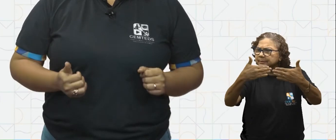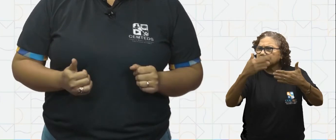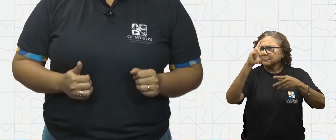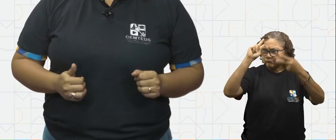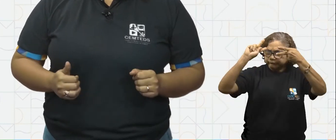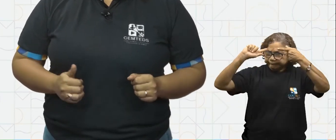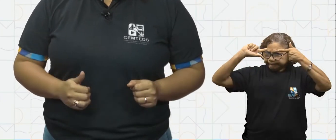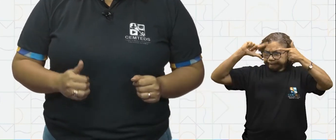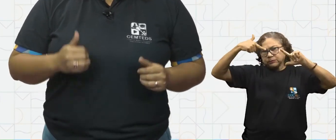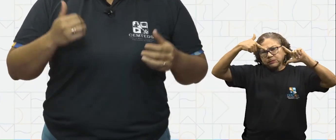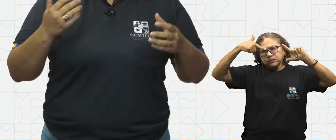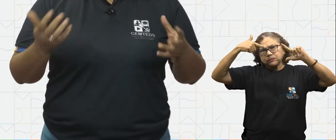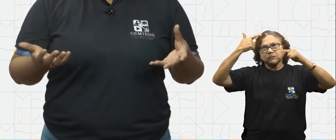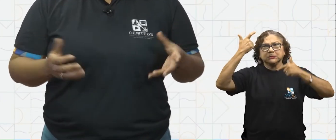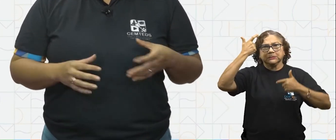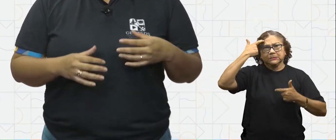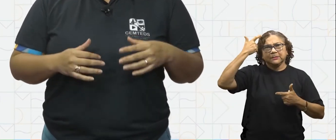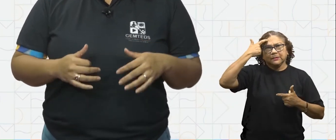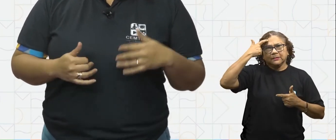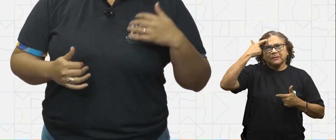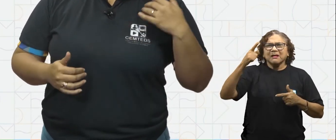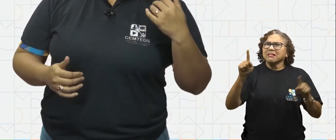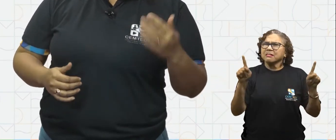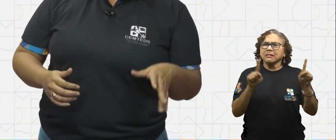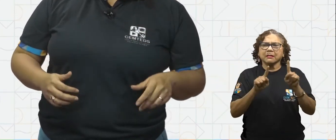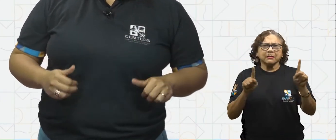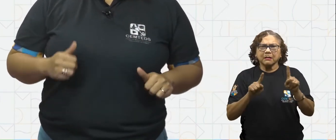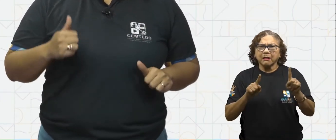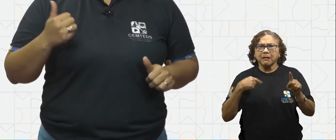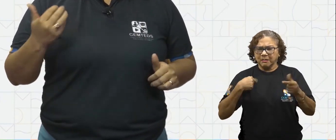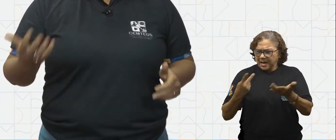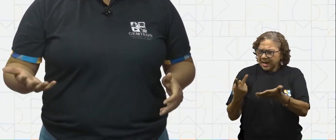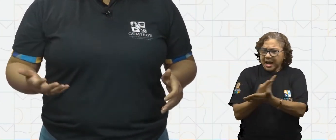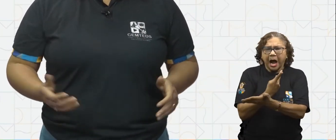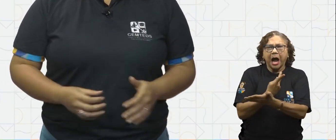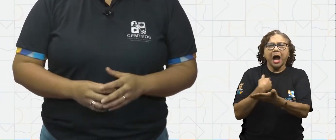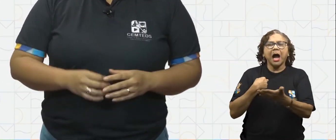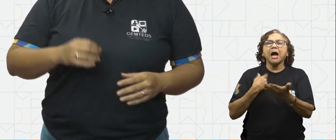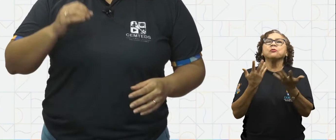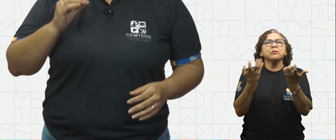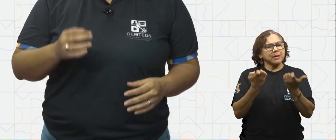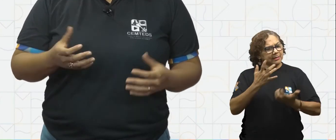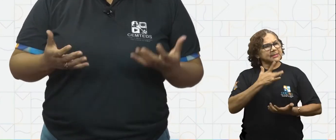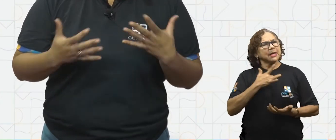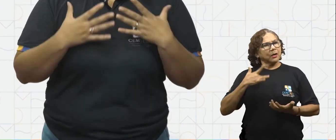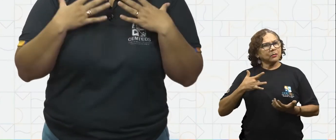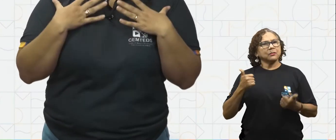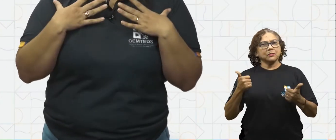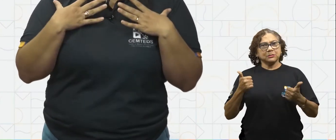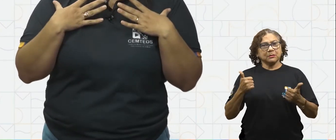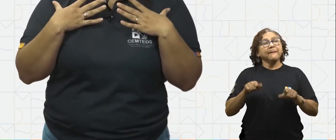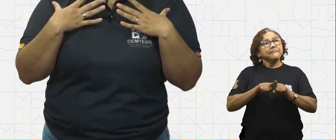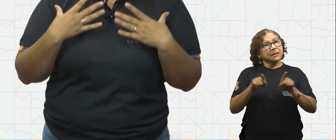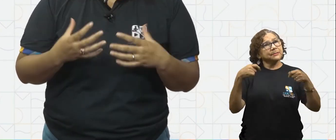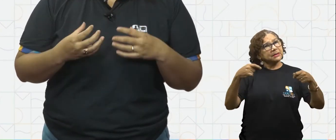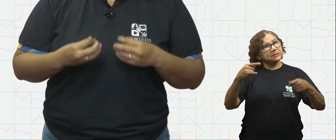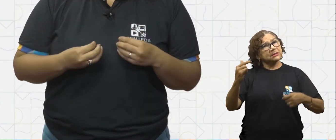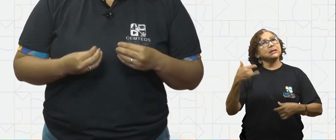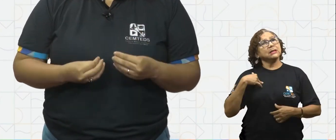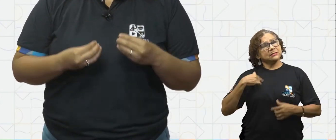própria anorexia. Não é errado querer ter mais saúde, emagrecer, porém é necessário se